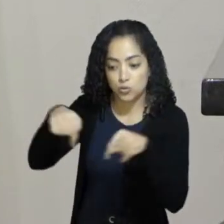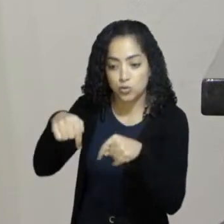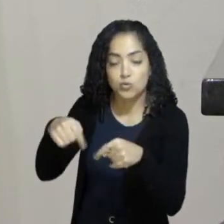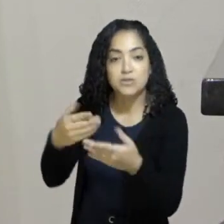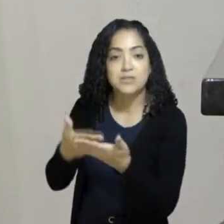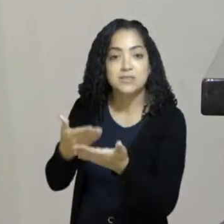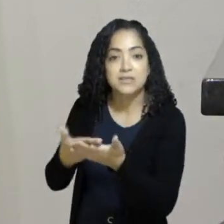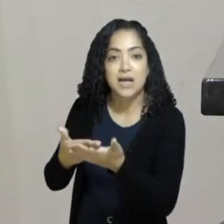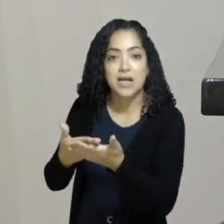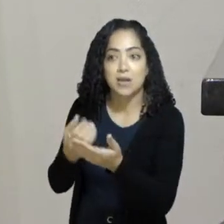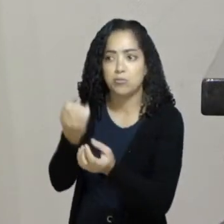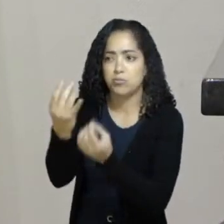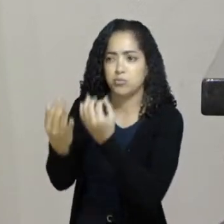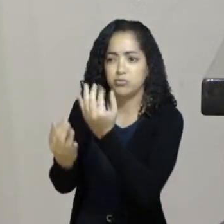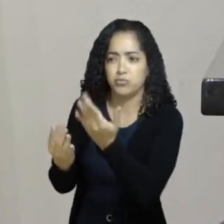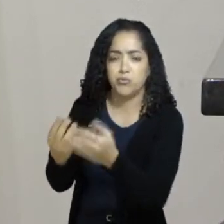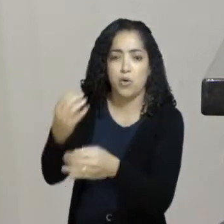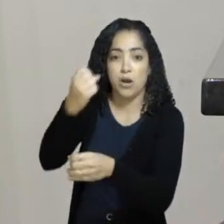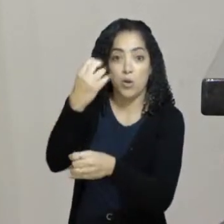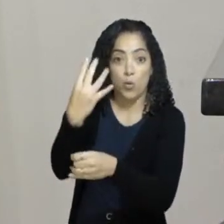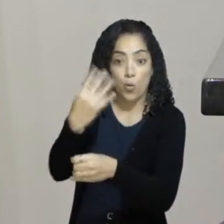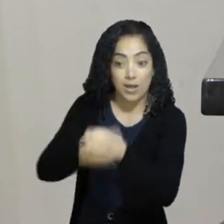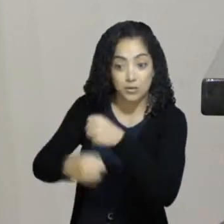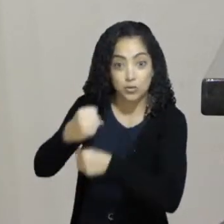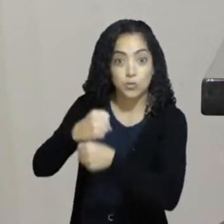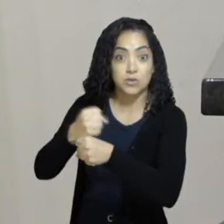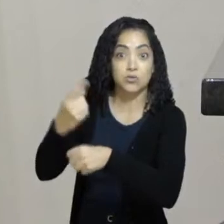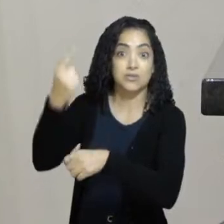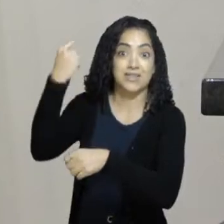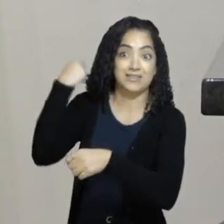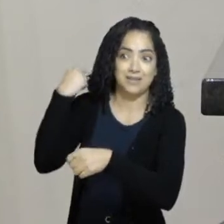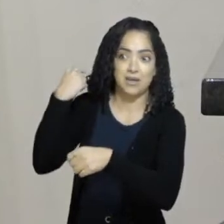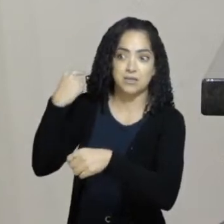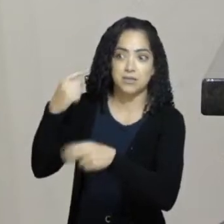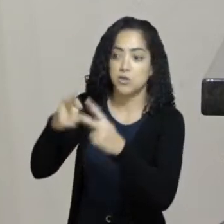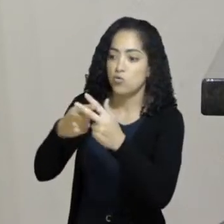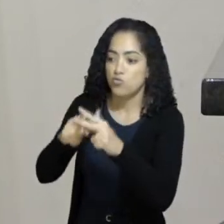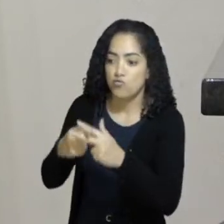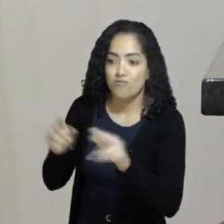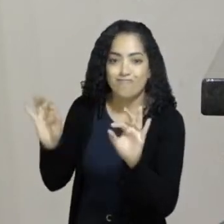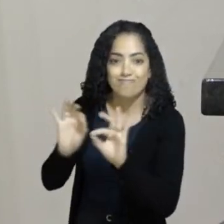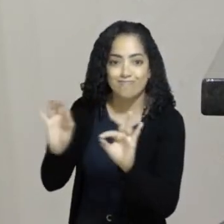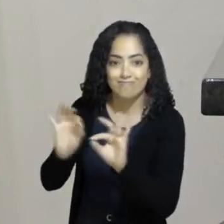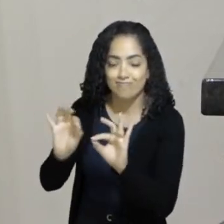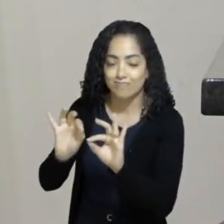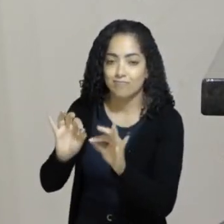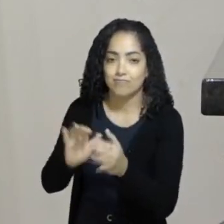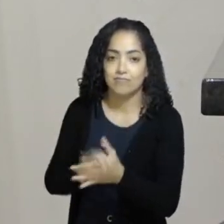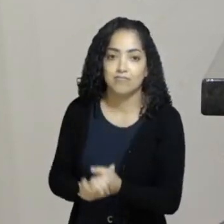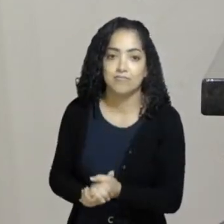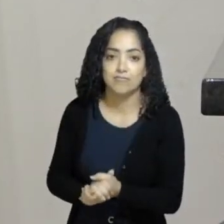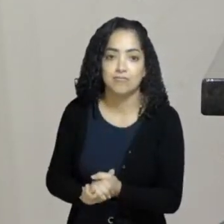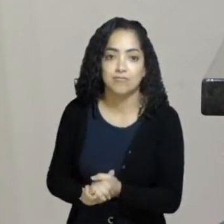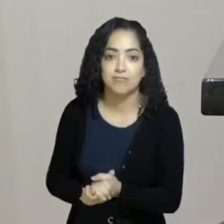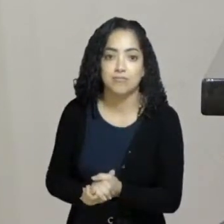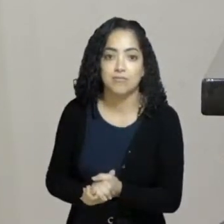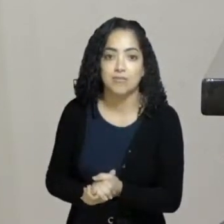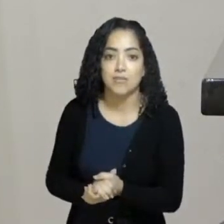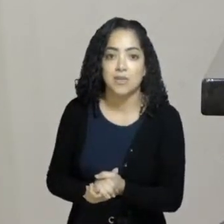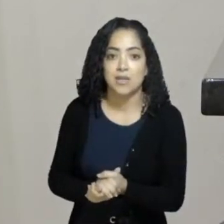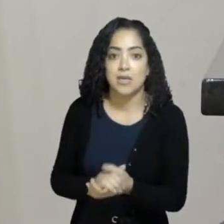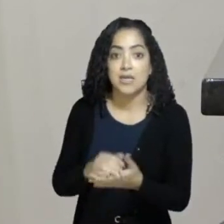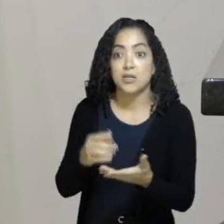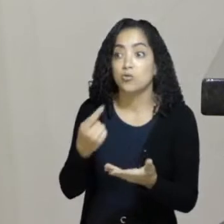pegou fogo há quatro anos e ninguém faz nada e não tem um miserável desse mmpct